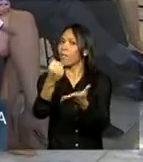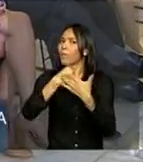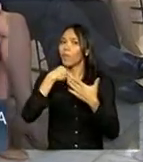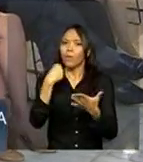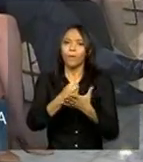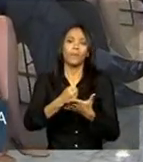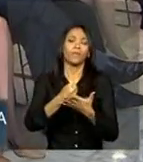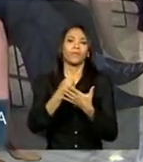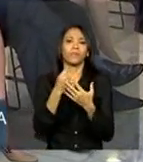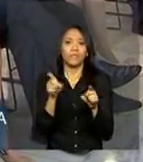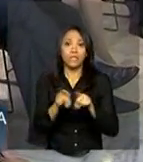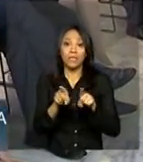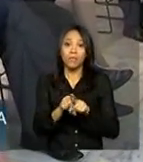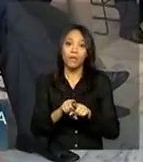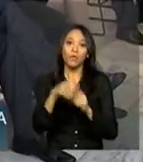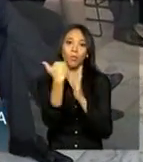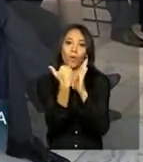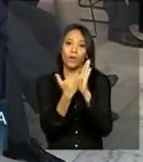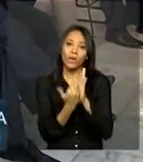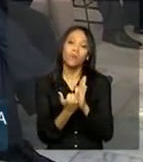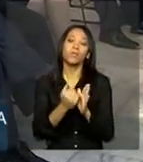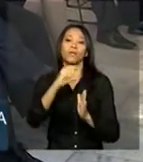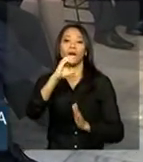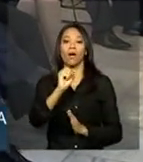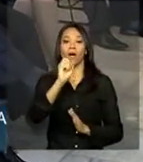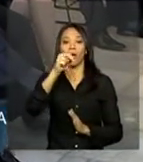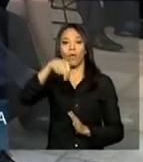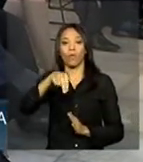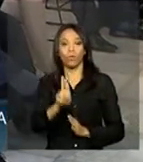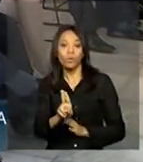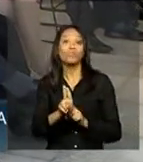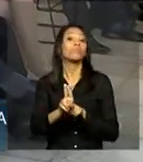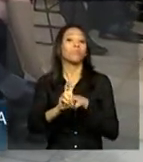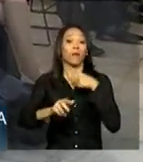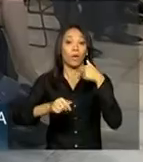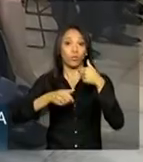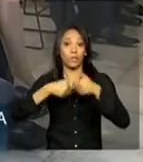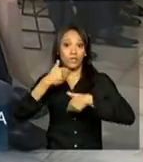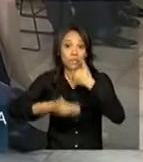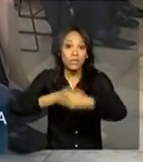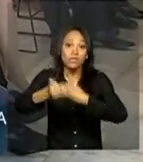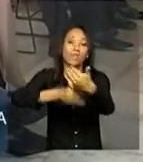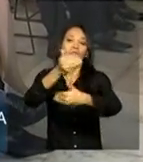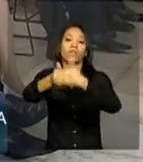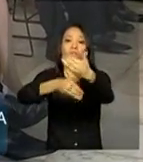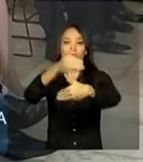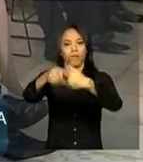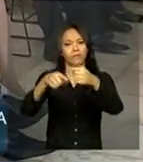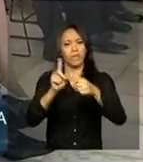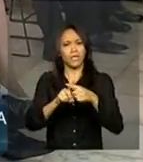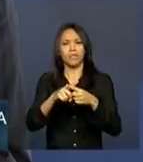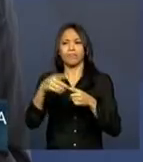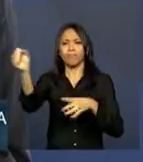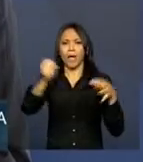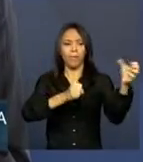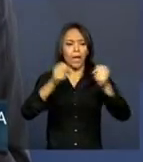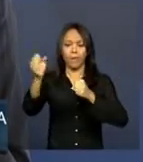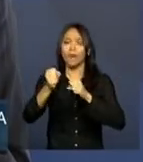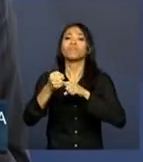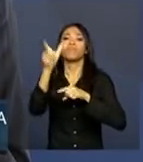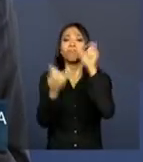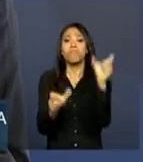a colaboração do programa das Nações Unidas para o desenvolvimento o pnud que viabilizou a contratação dos pesquisadores que